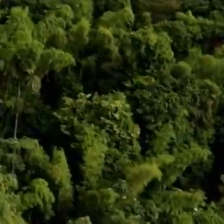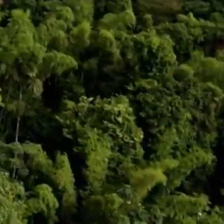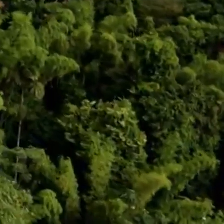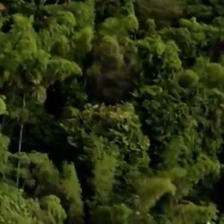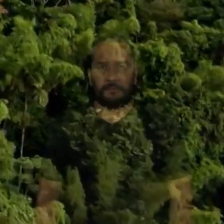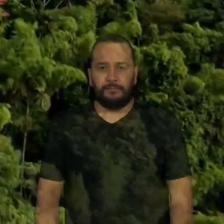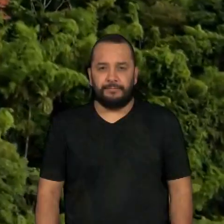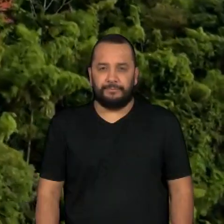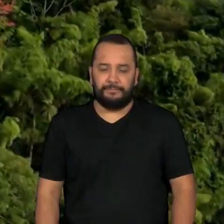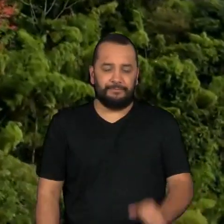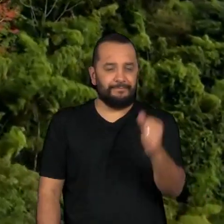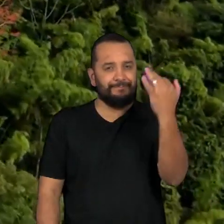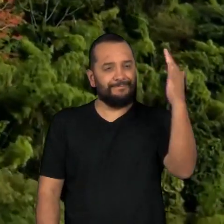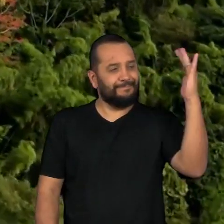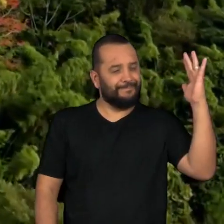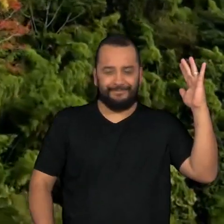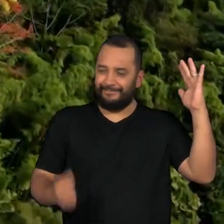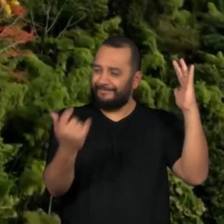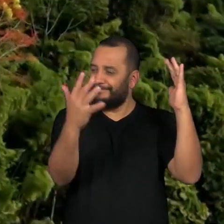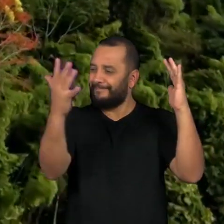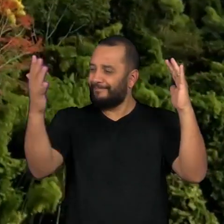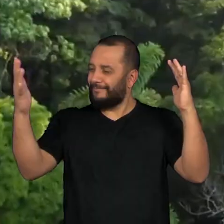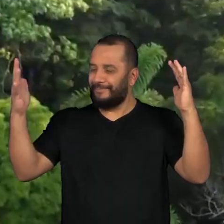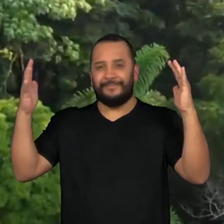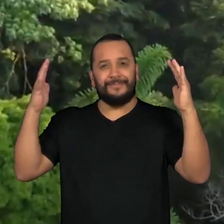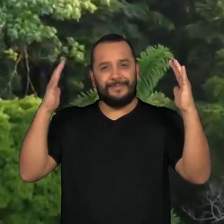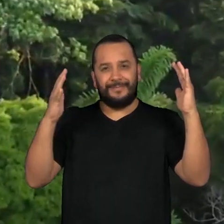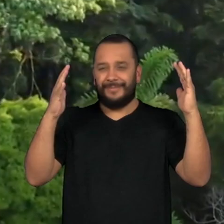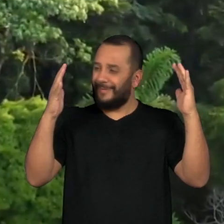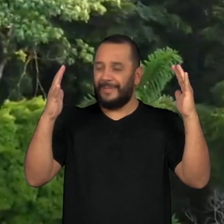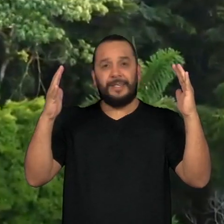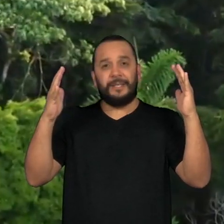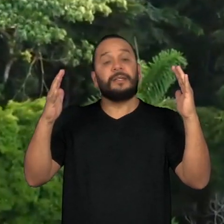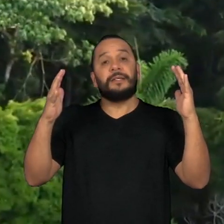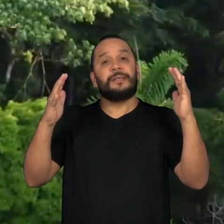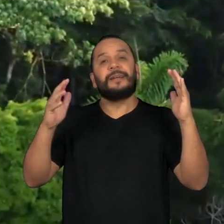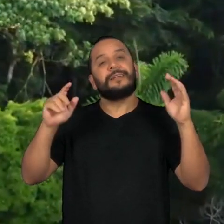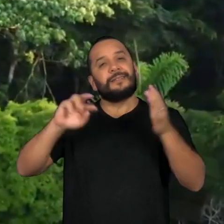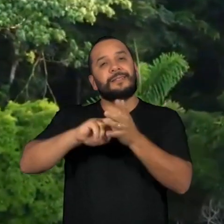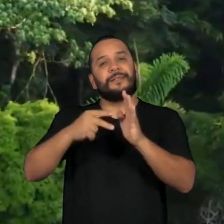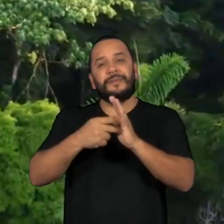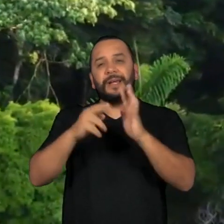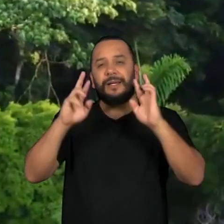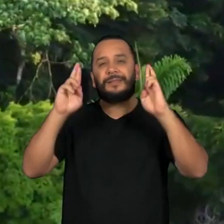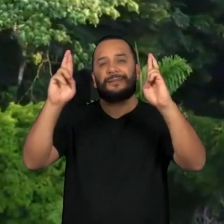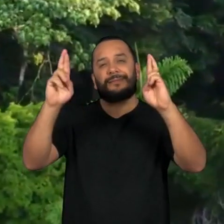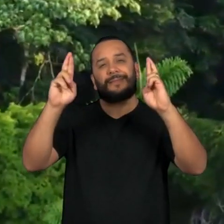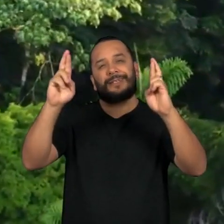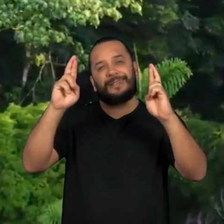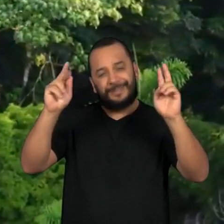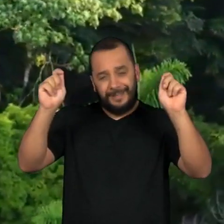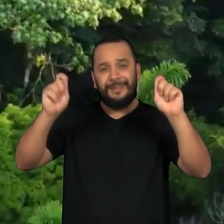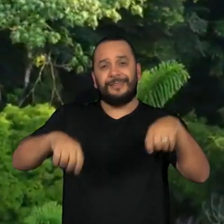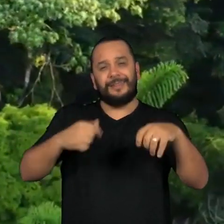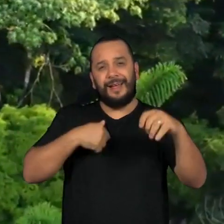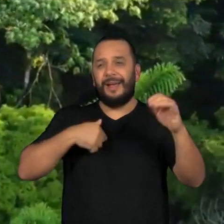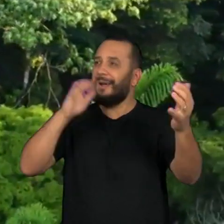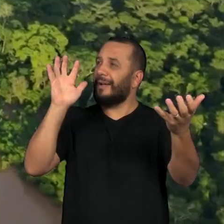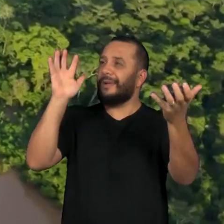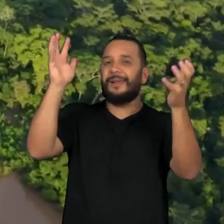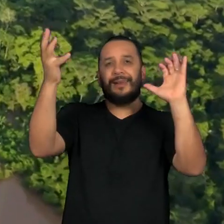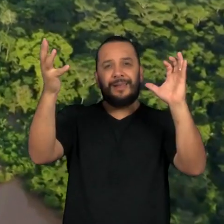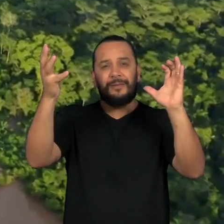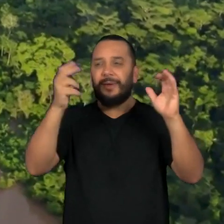De pé, as florestas tropicais do mundo representam a esperança de manter um certo equilíbrio no clima